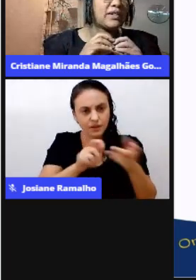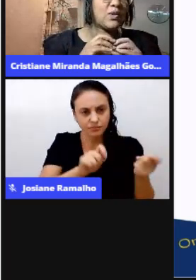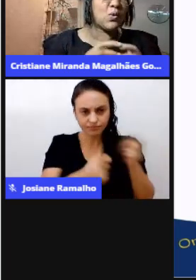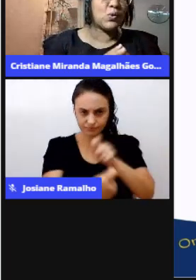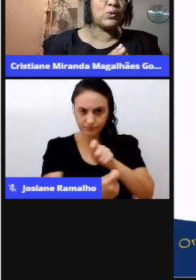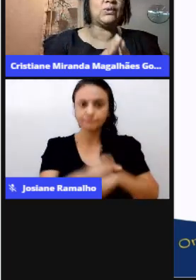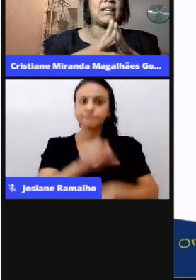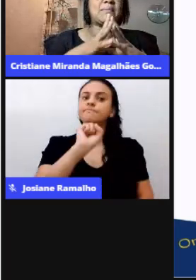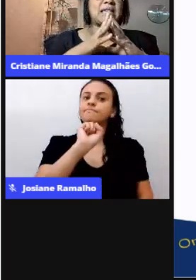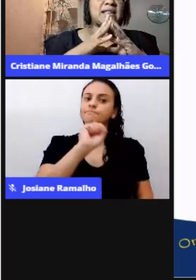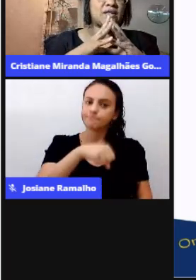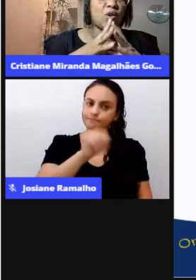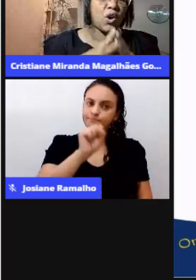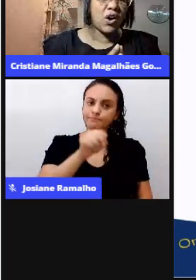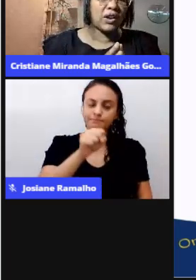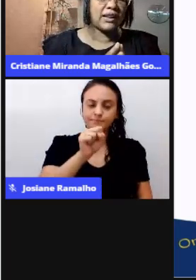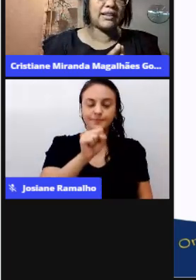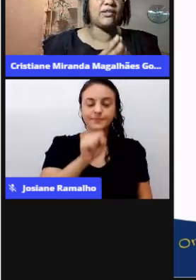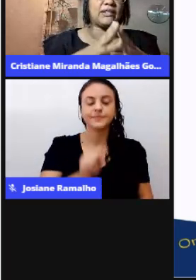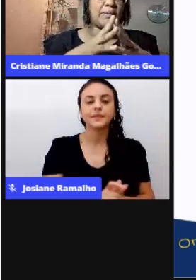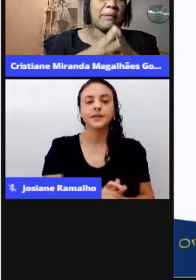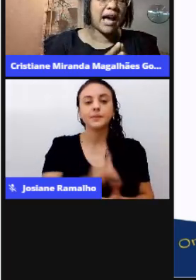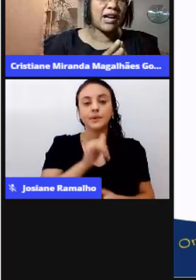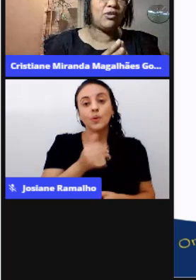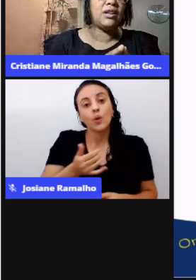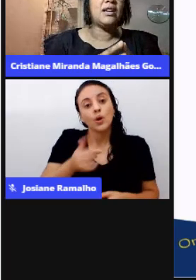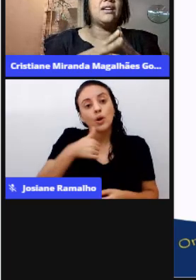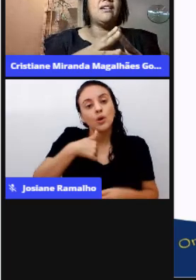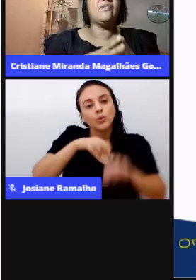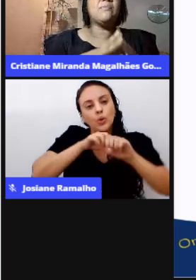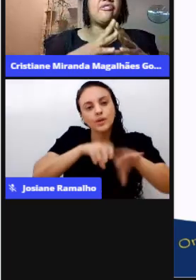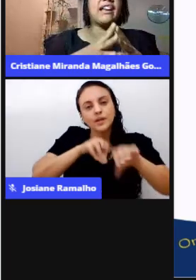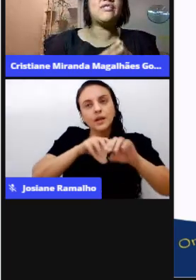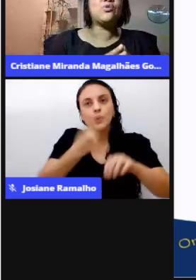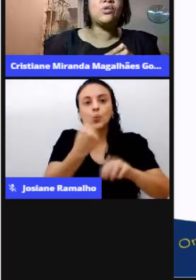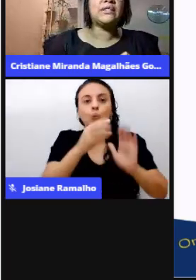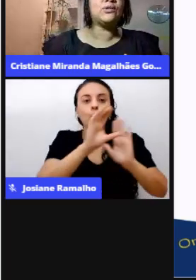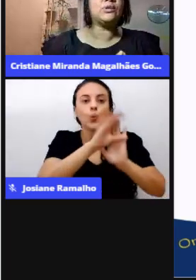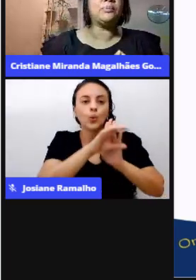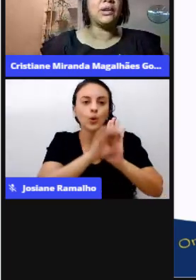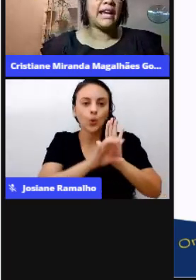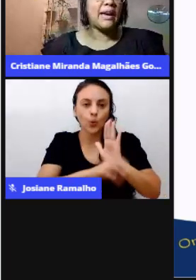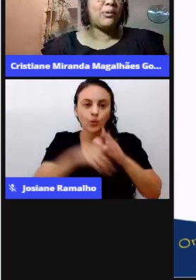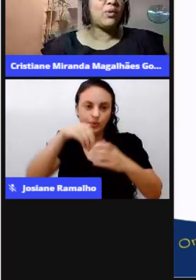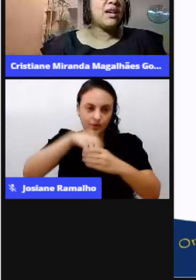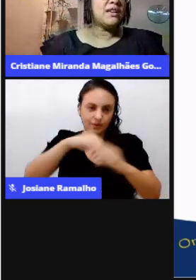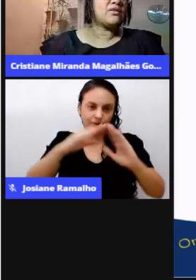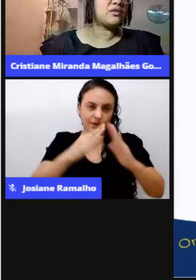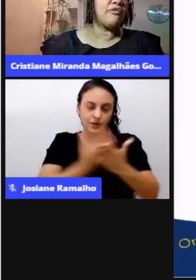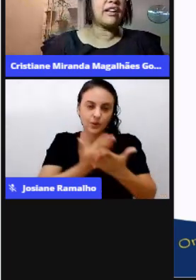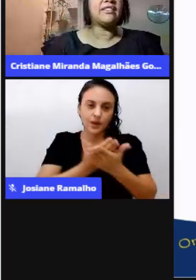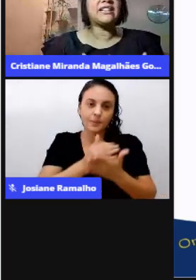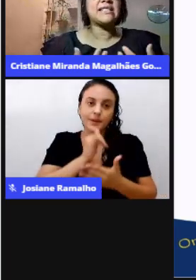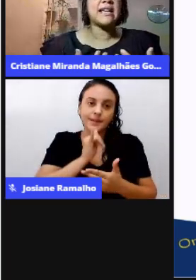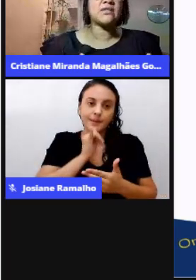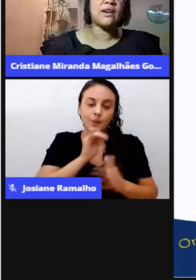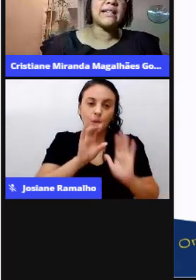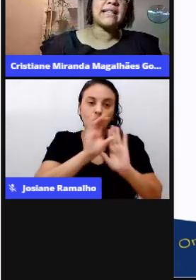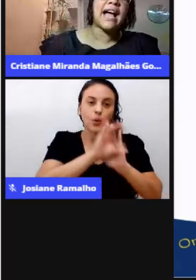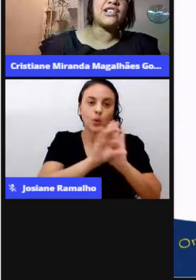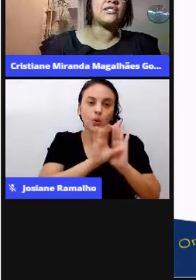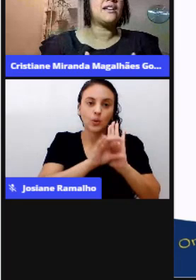determinado conteúdo na minha escola, que eu trabalho, vamos falar de um conteúdo polêmico. Eu estou falando